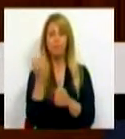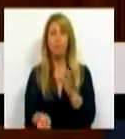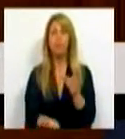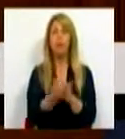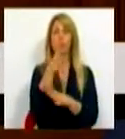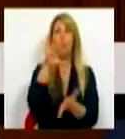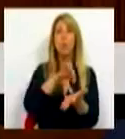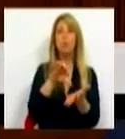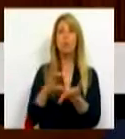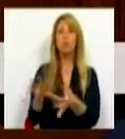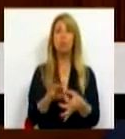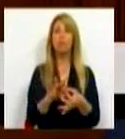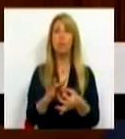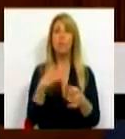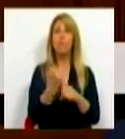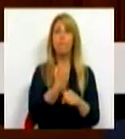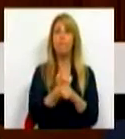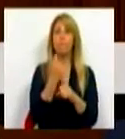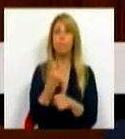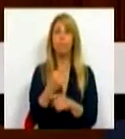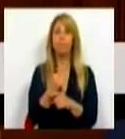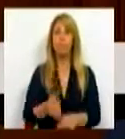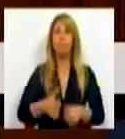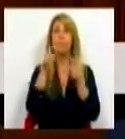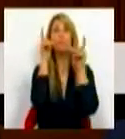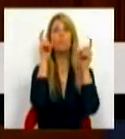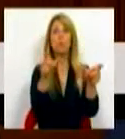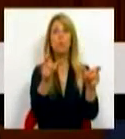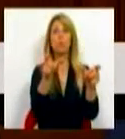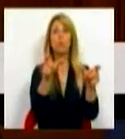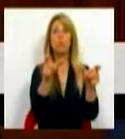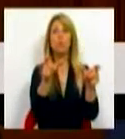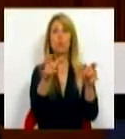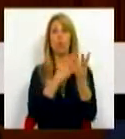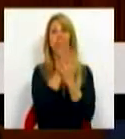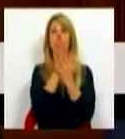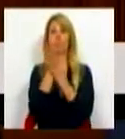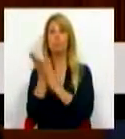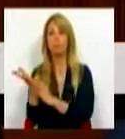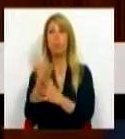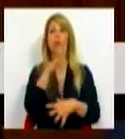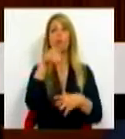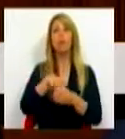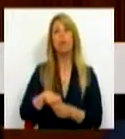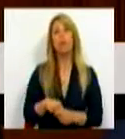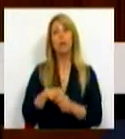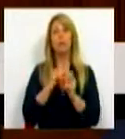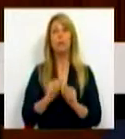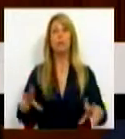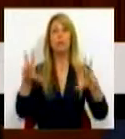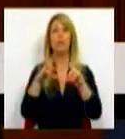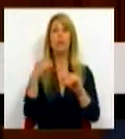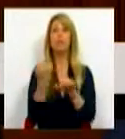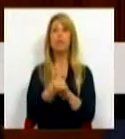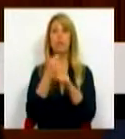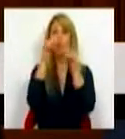corporativo com funções para um melhor controle transversal, incluindo as novas funções